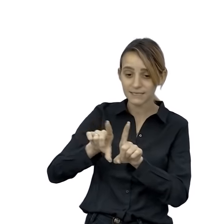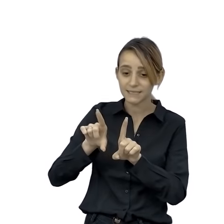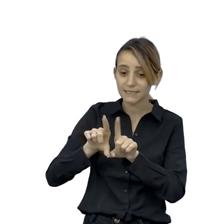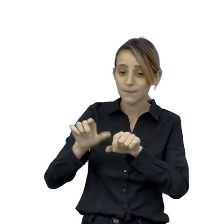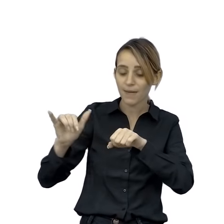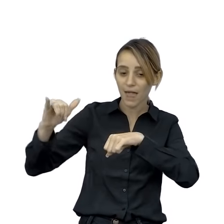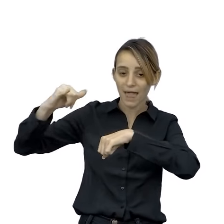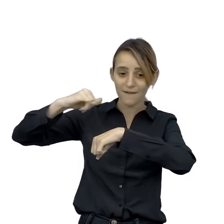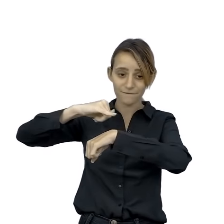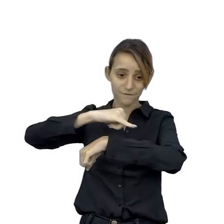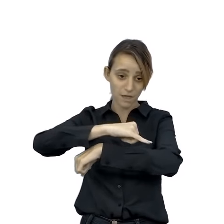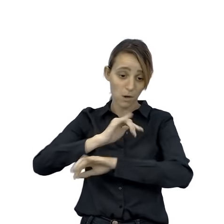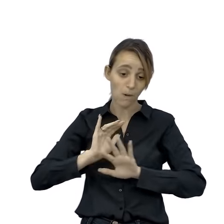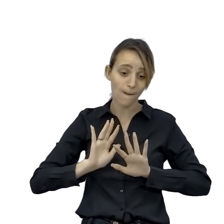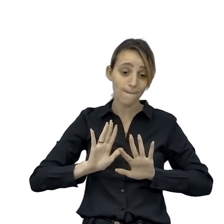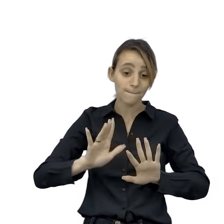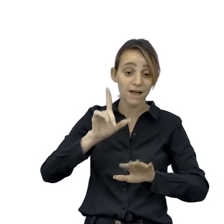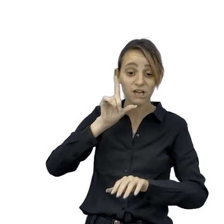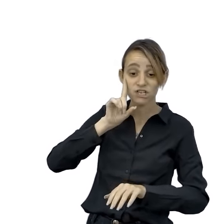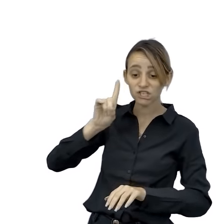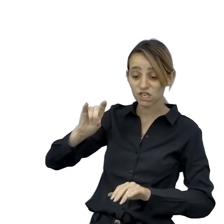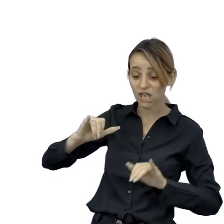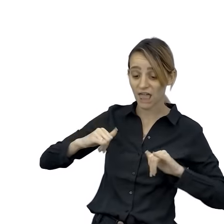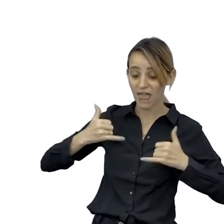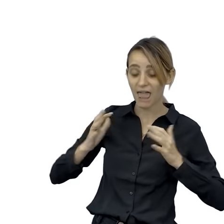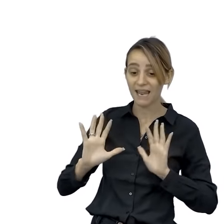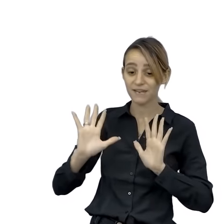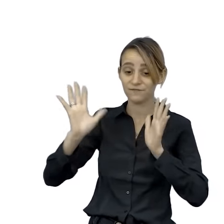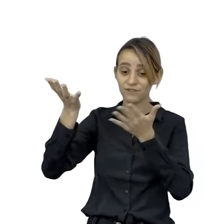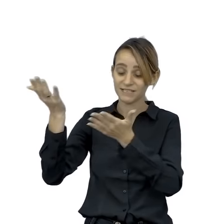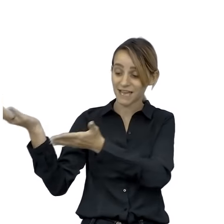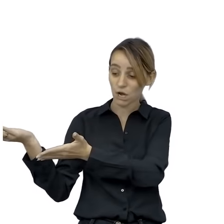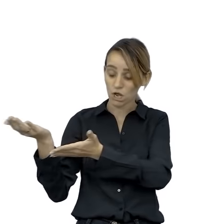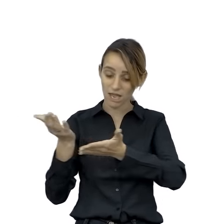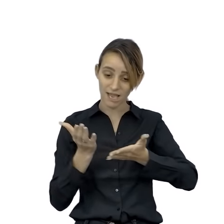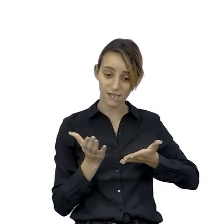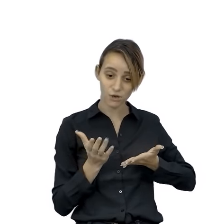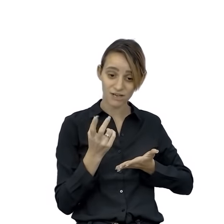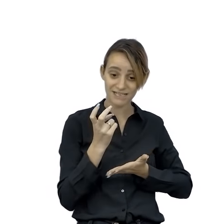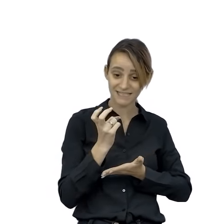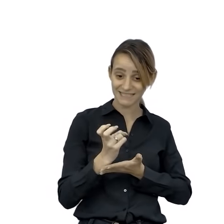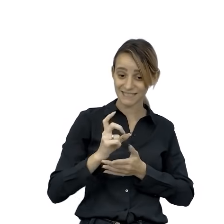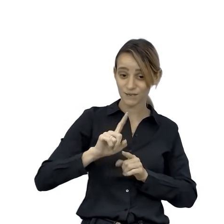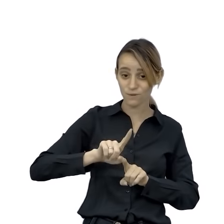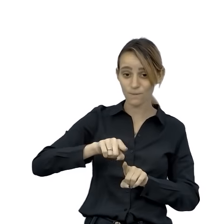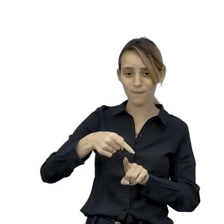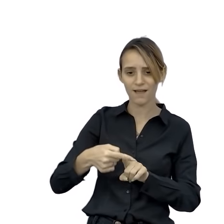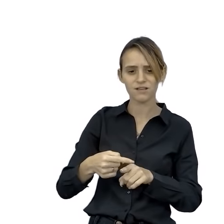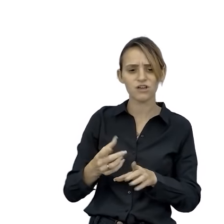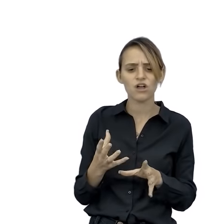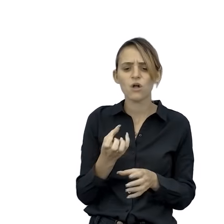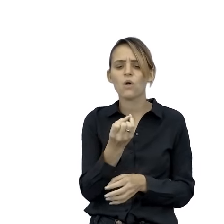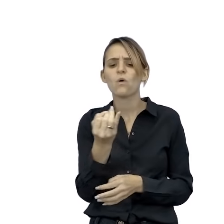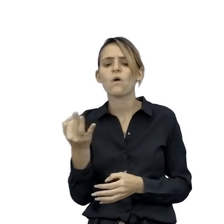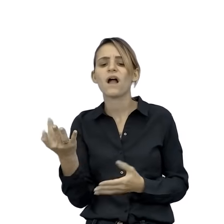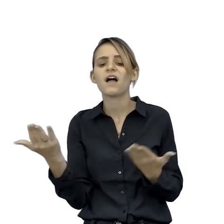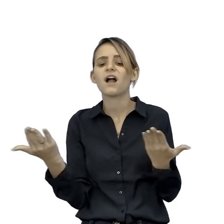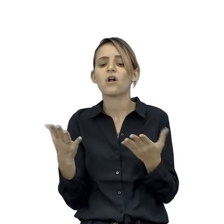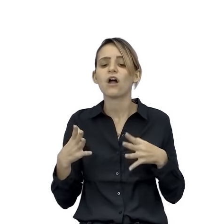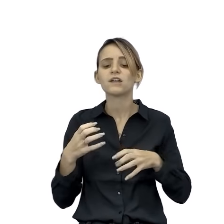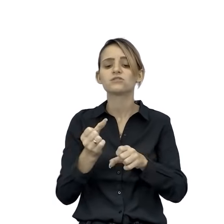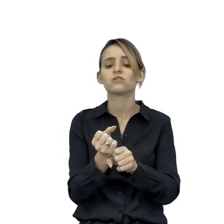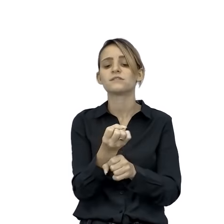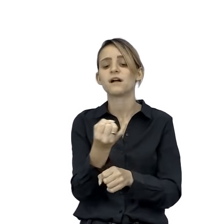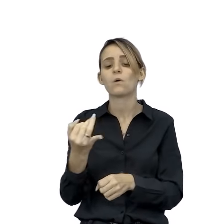seu aniversário, ela ganhou 5 novas miniaturas. Com quantas miniaturas ela ficou? Então,